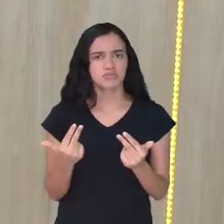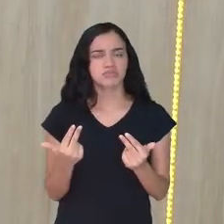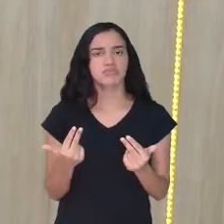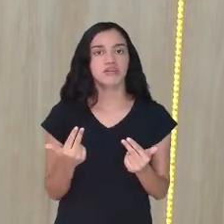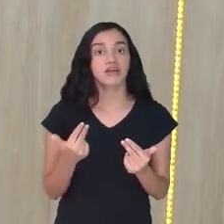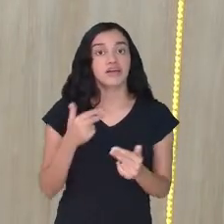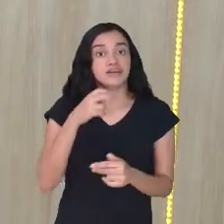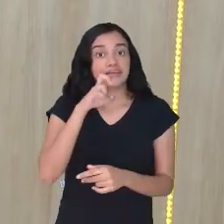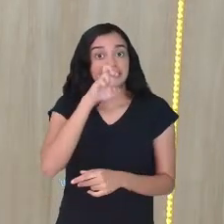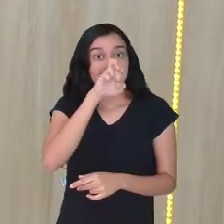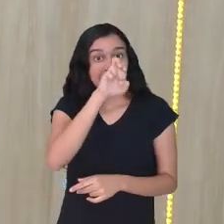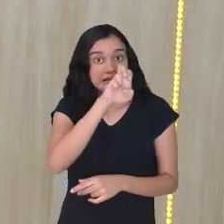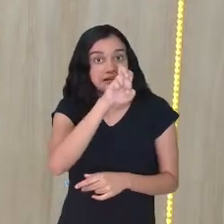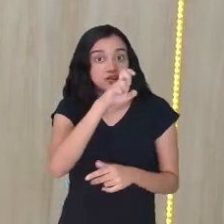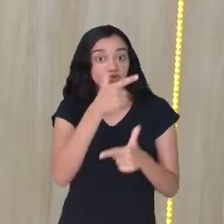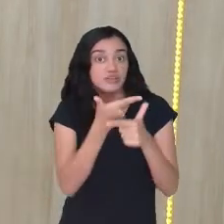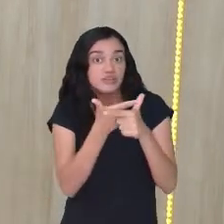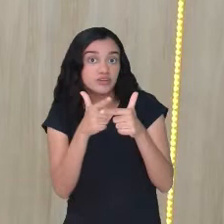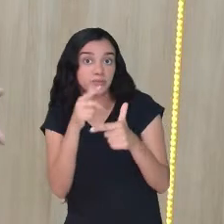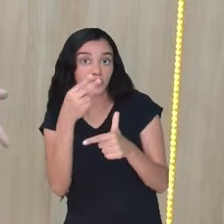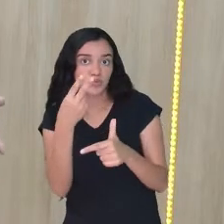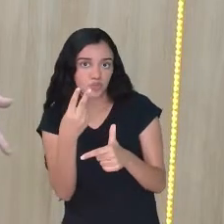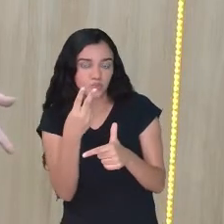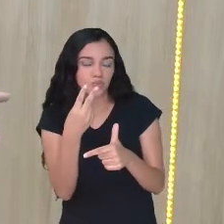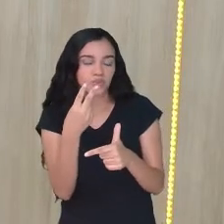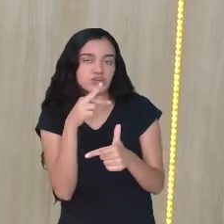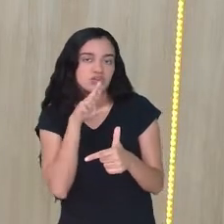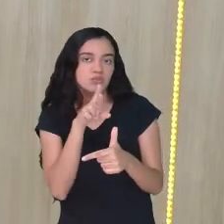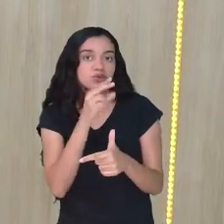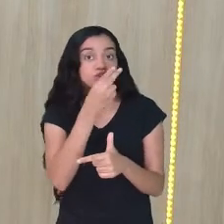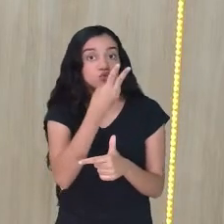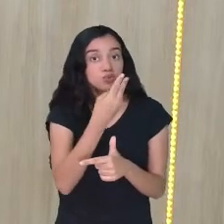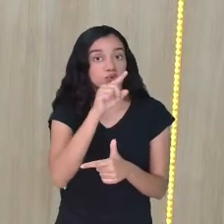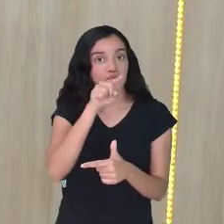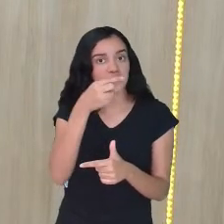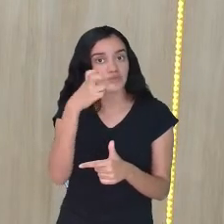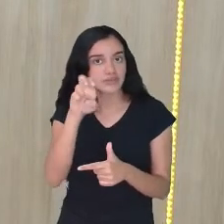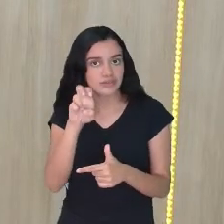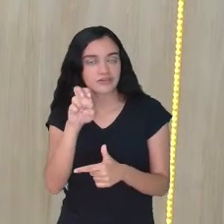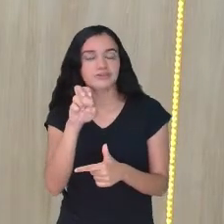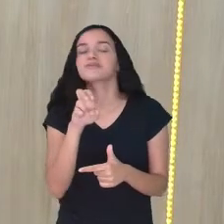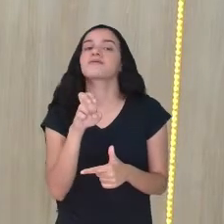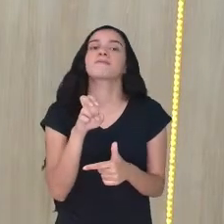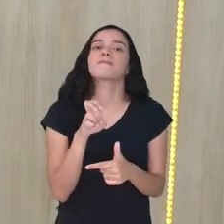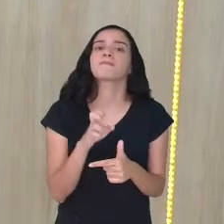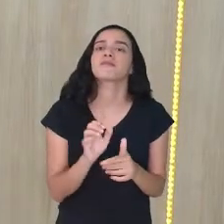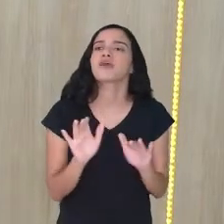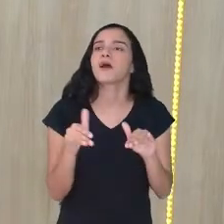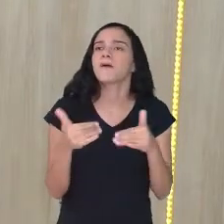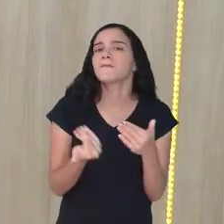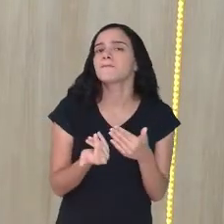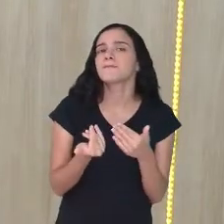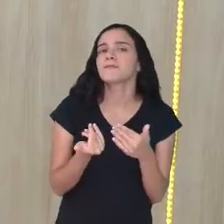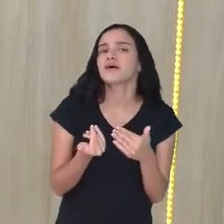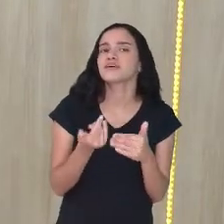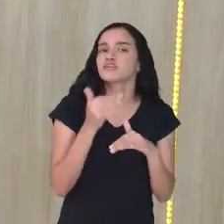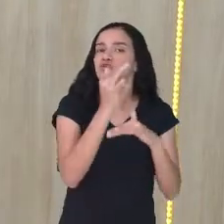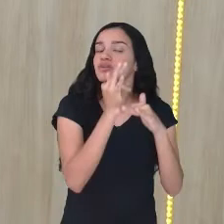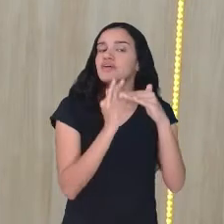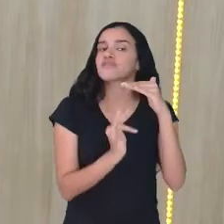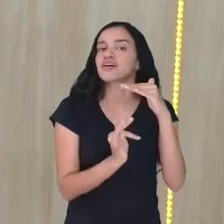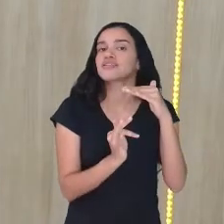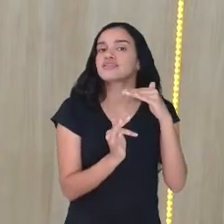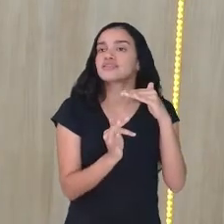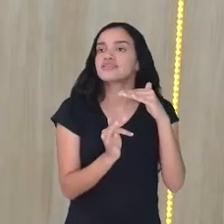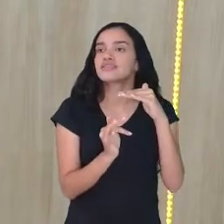pegar 5 e dividir por 2, que dá 2,5. Mas deu exato. Mas e quando a fração não dá exato? Dá